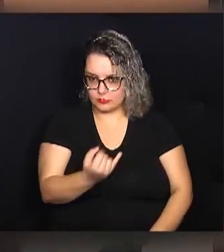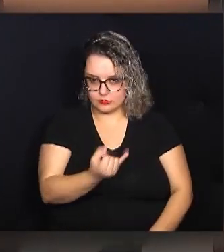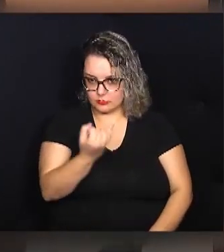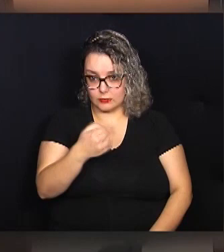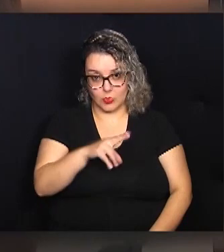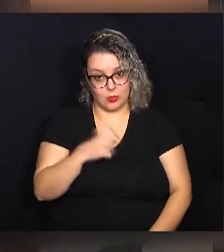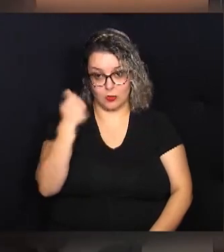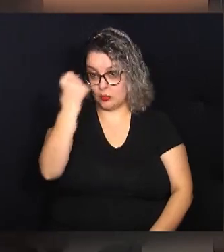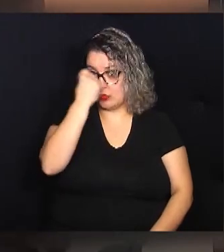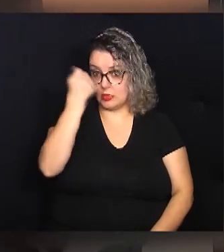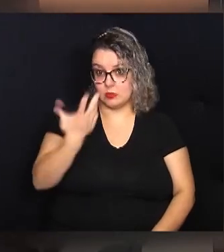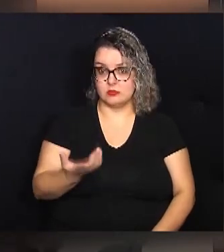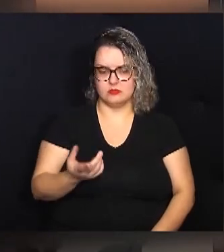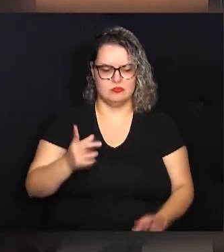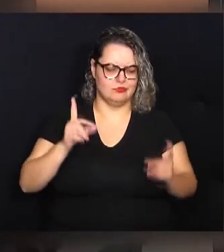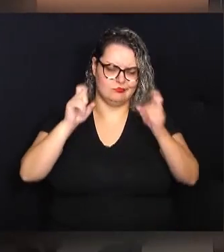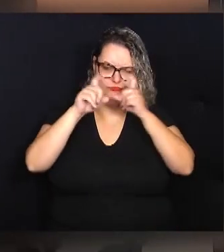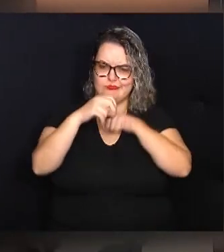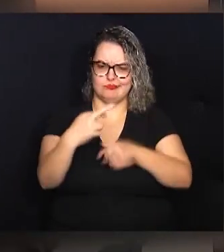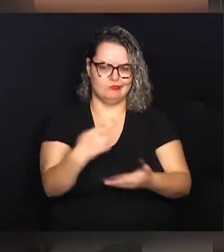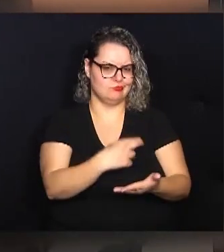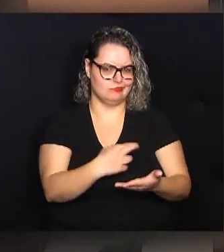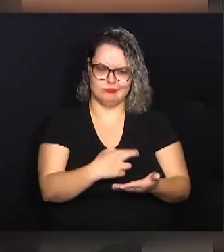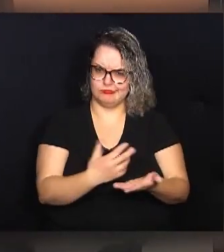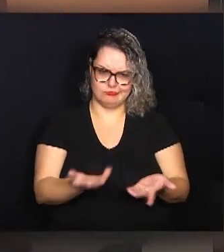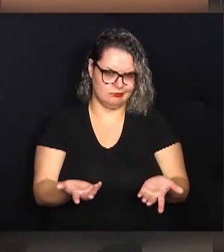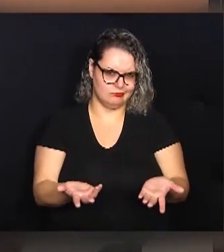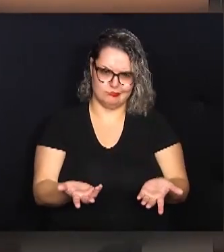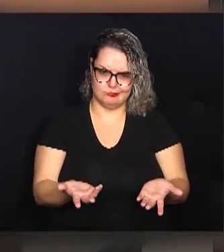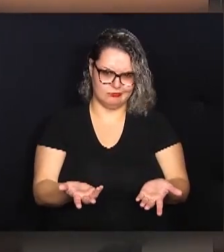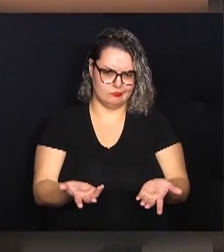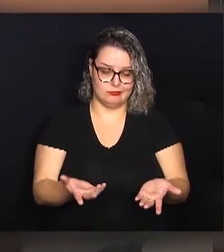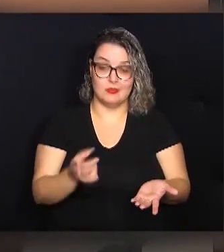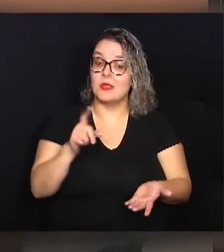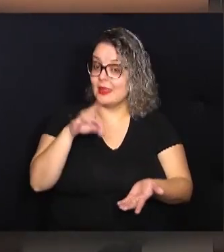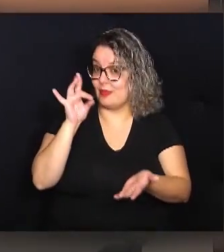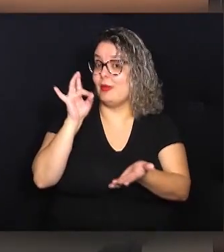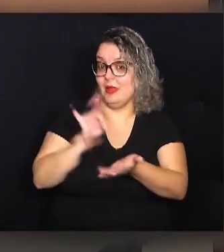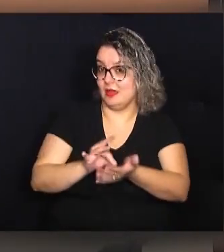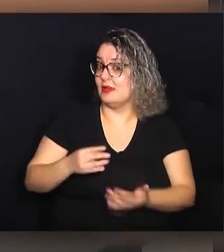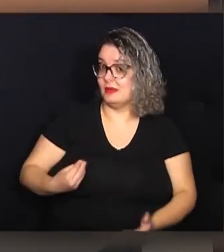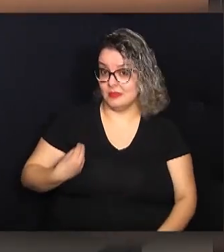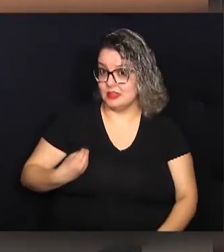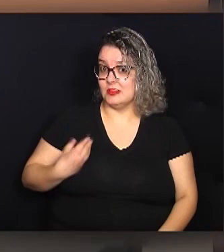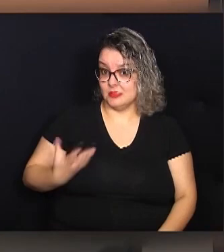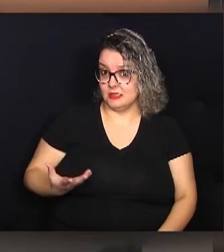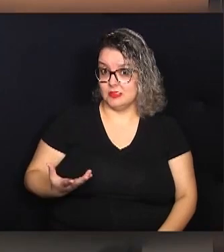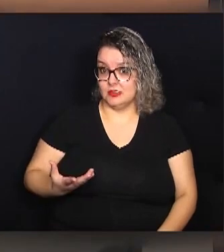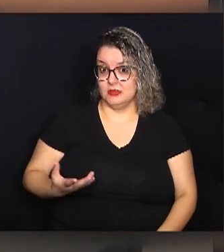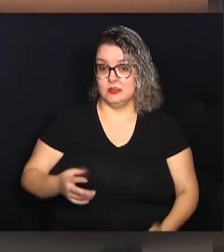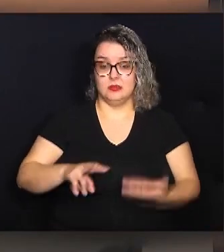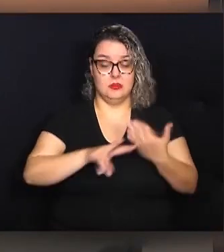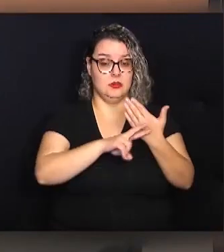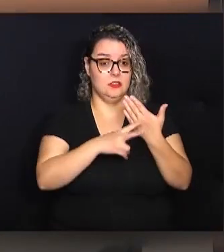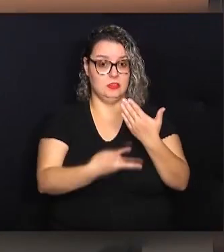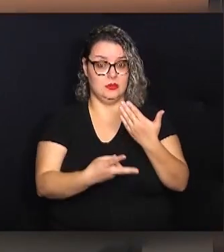gravidade, dificilmente ele será investigado. E isso é uma realidade que nós vivemos. Consequência, o